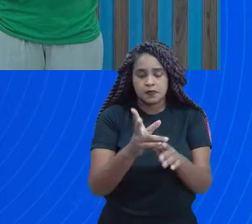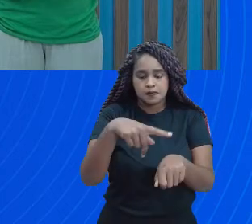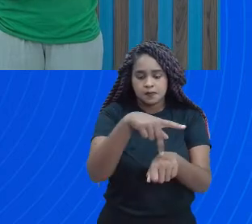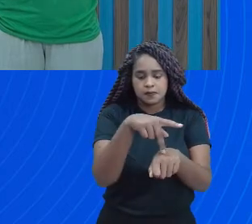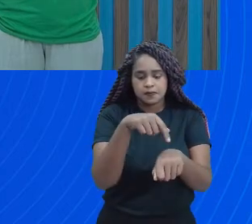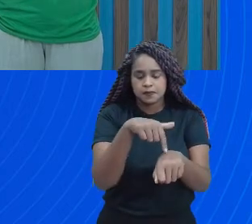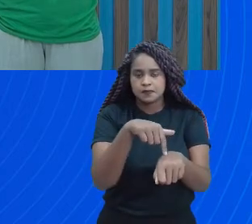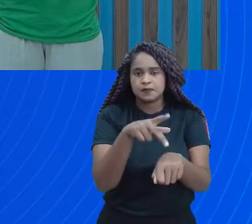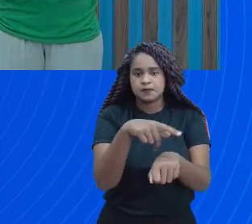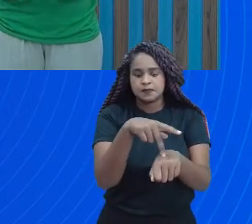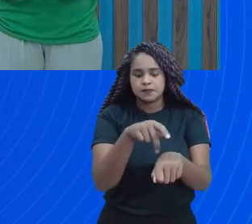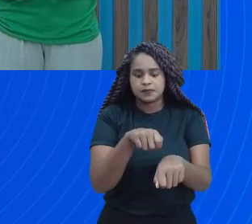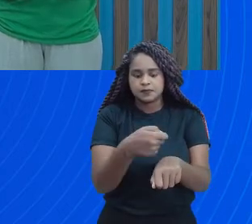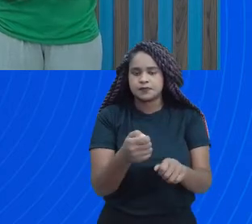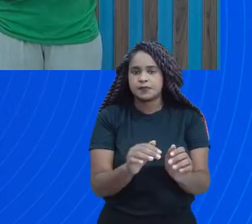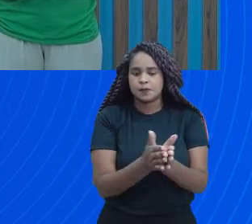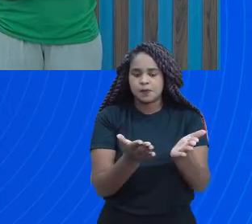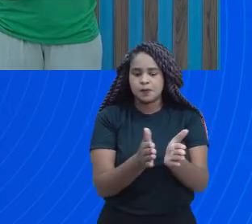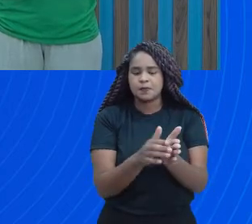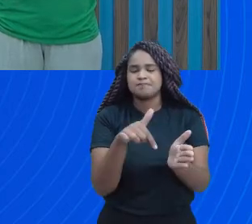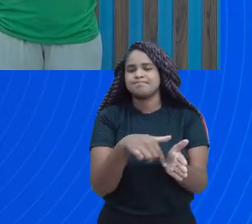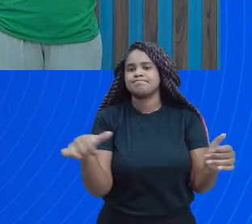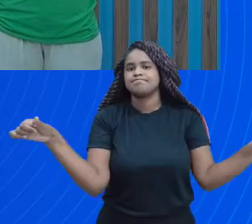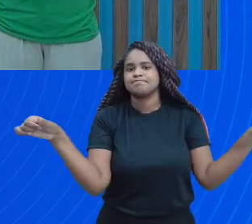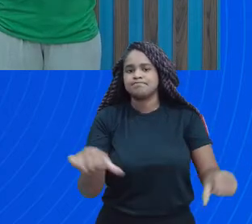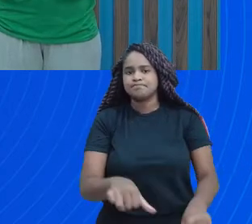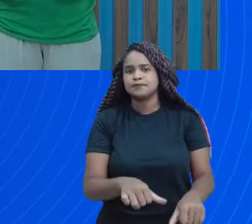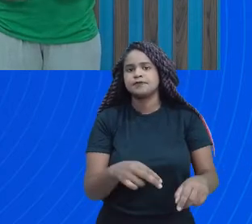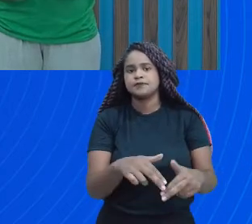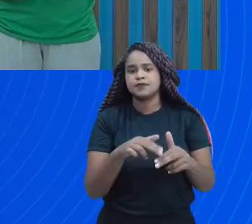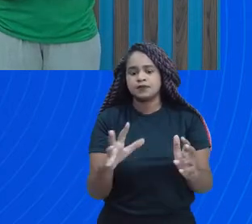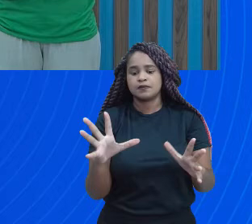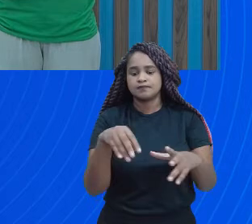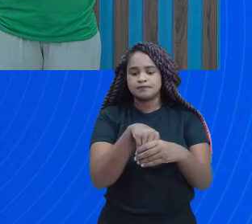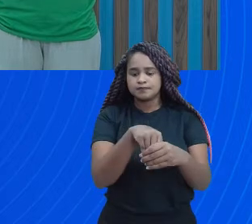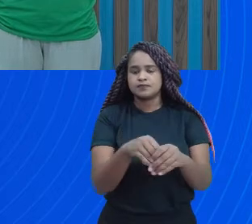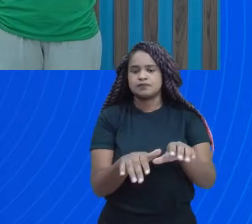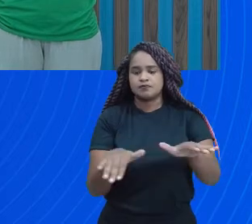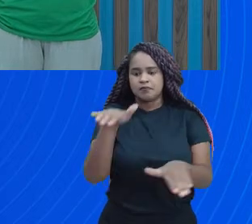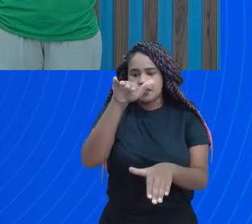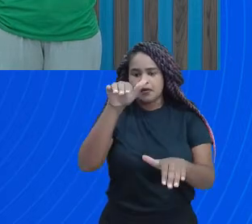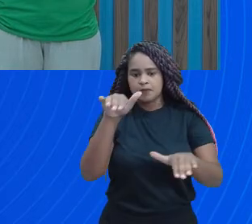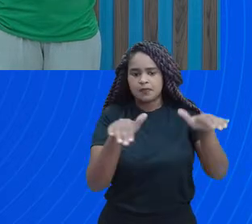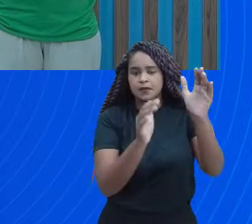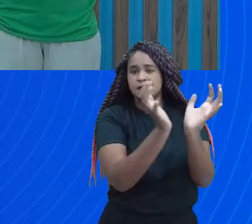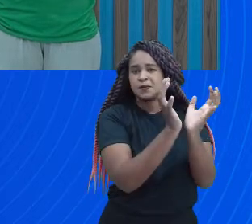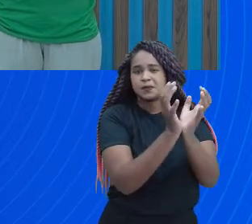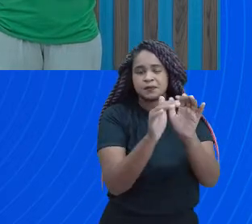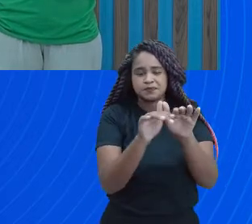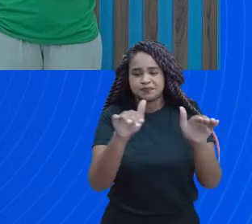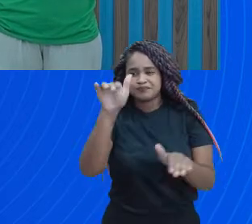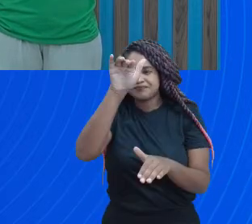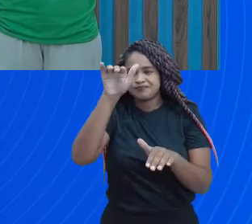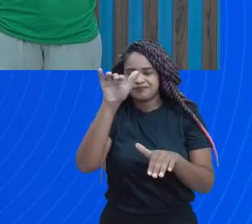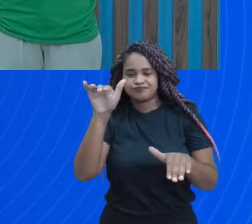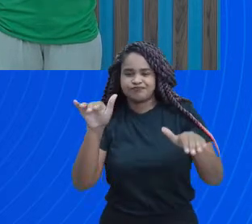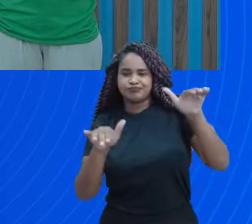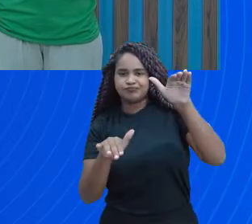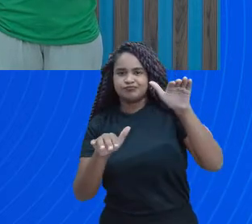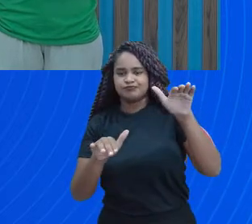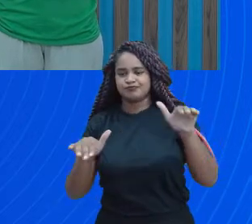nação for, ela vai ser mais impactada com essas desigualdades, ela não vai ter tanto,